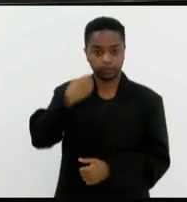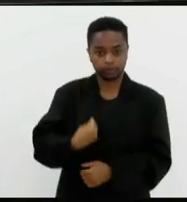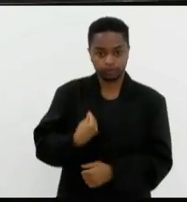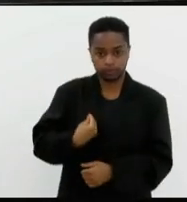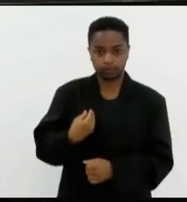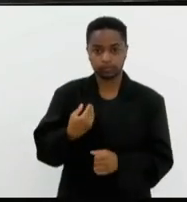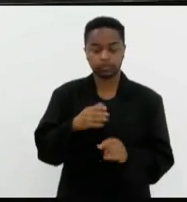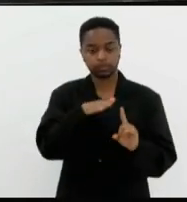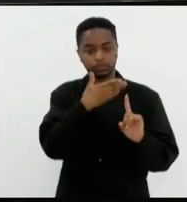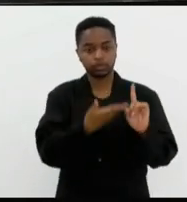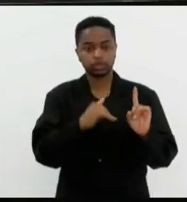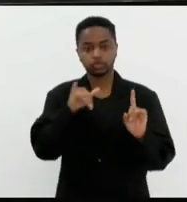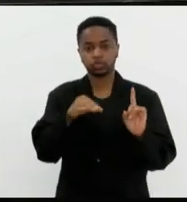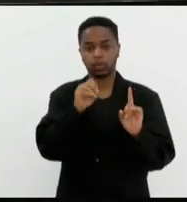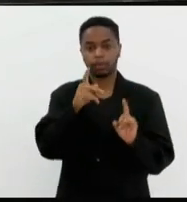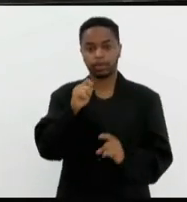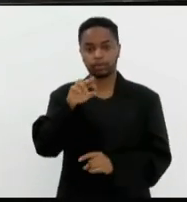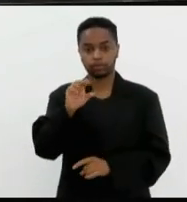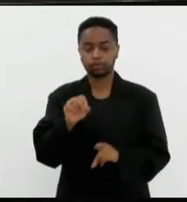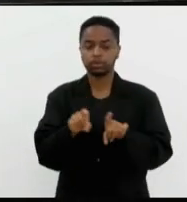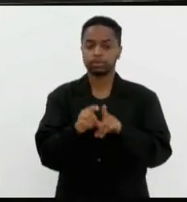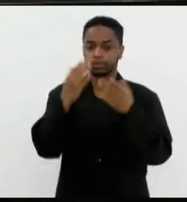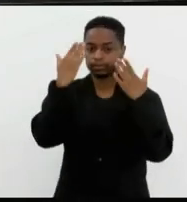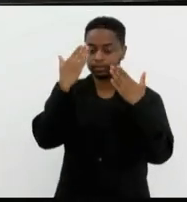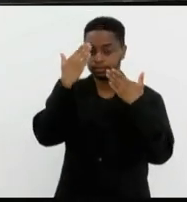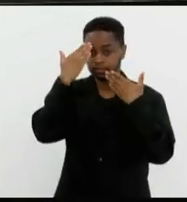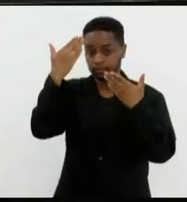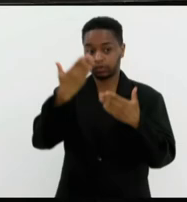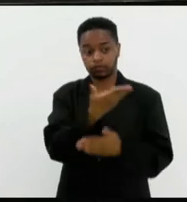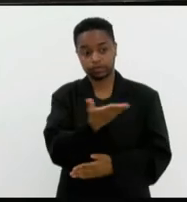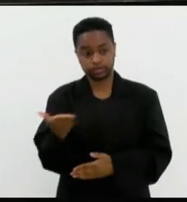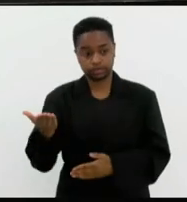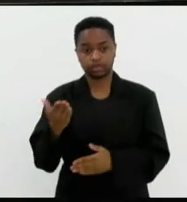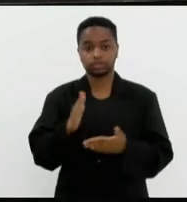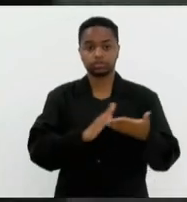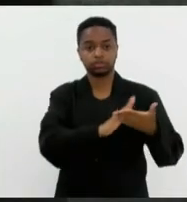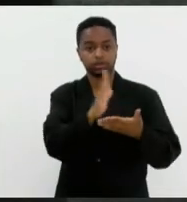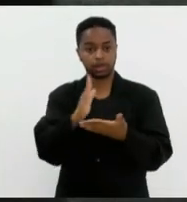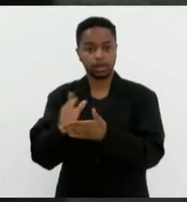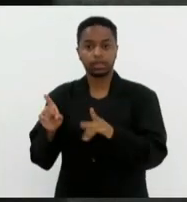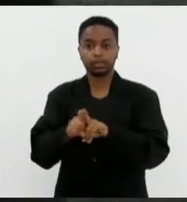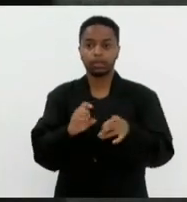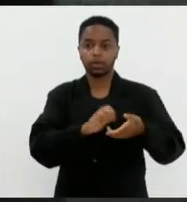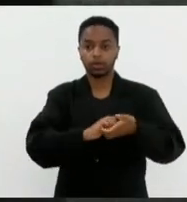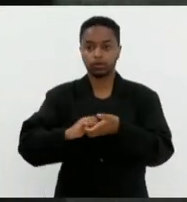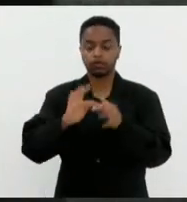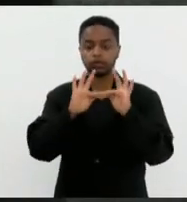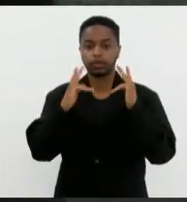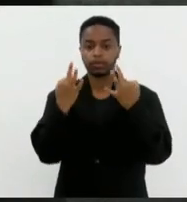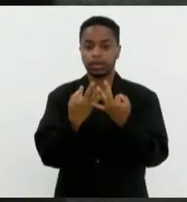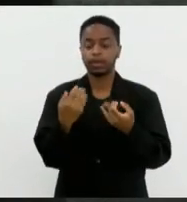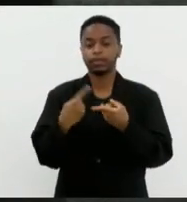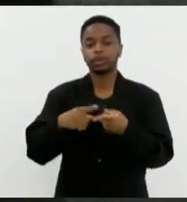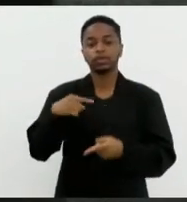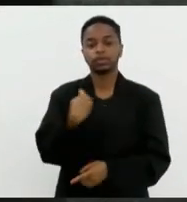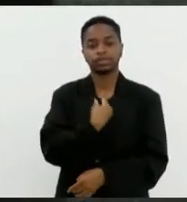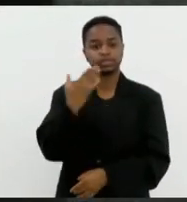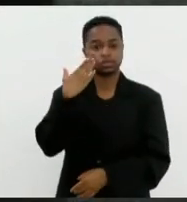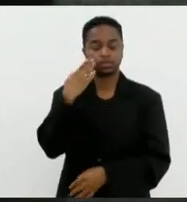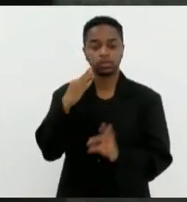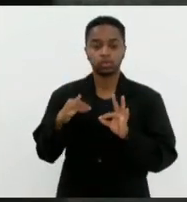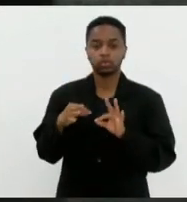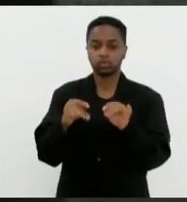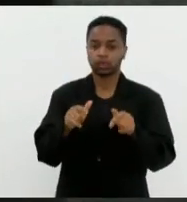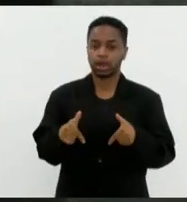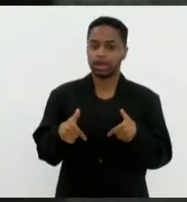agradecer a todos que aprovaram, saudar a família, né? Sabemos que todas essas iniciativas que estamos